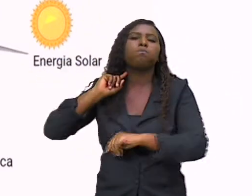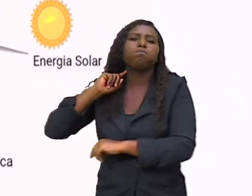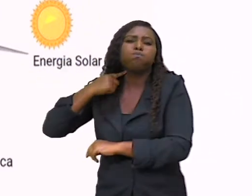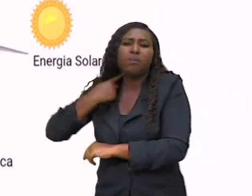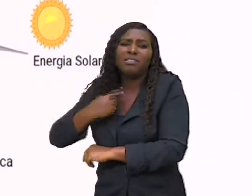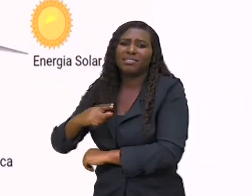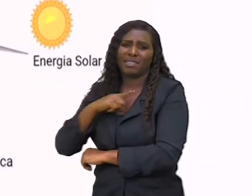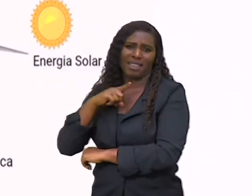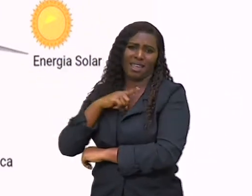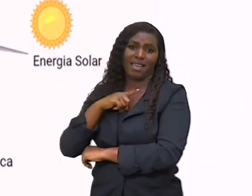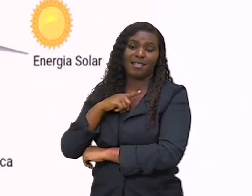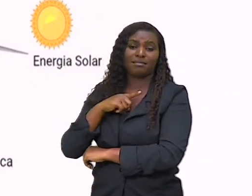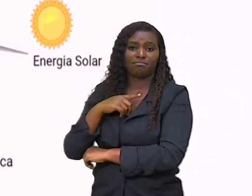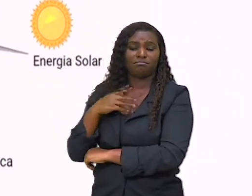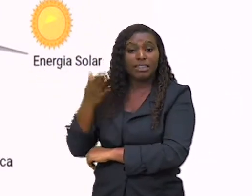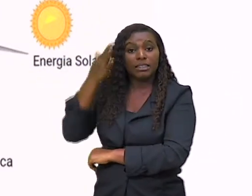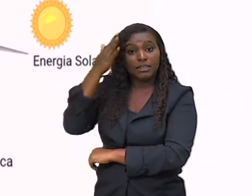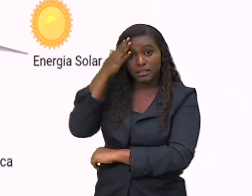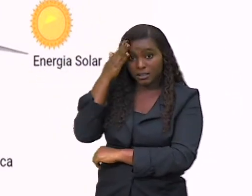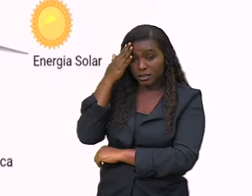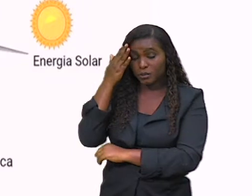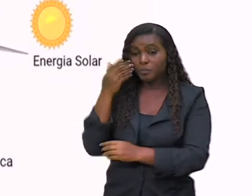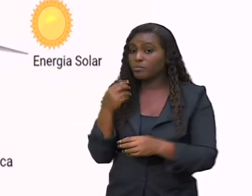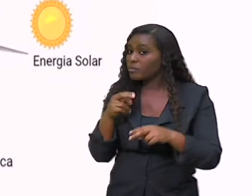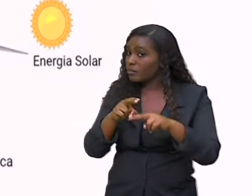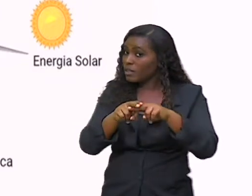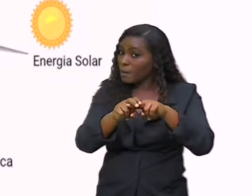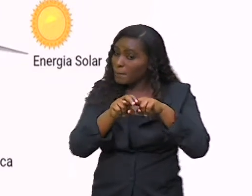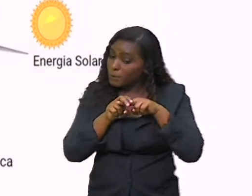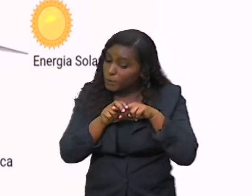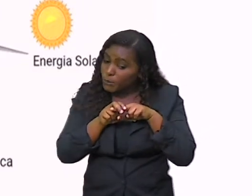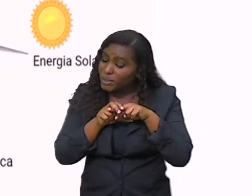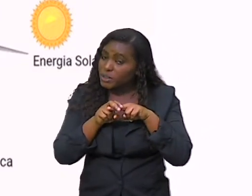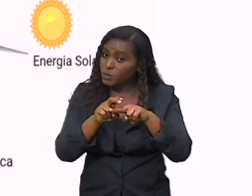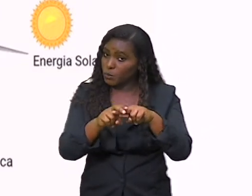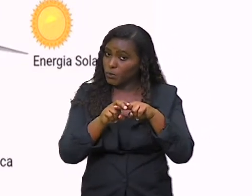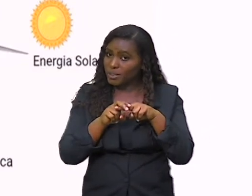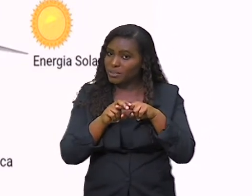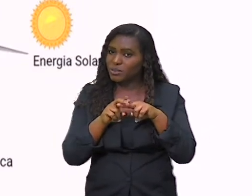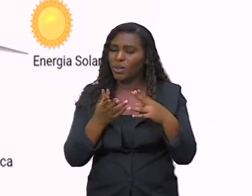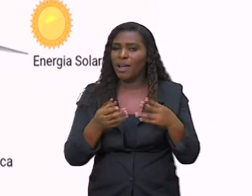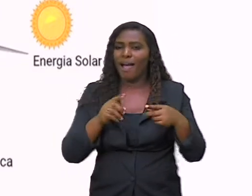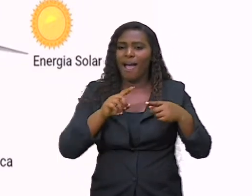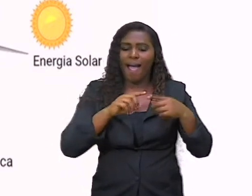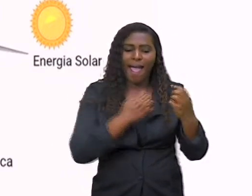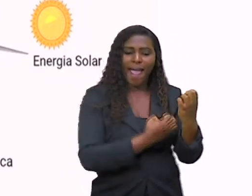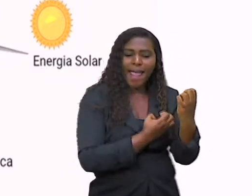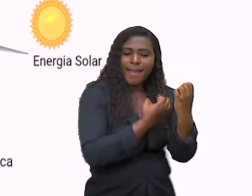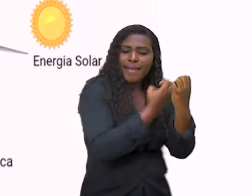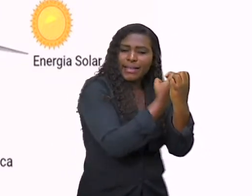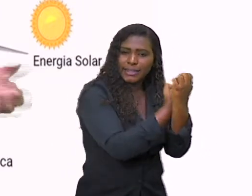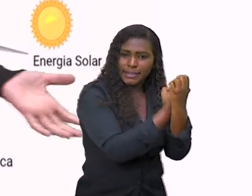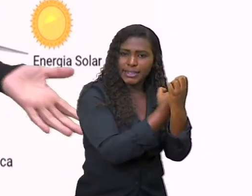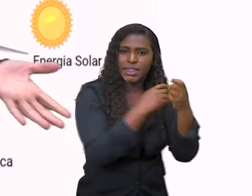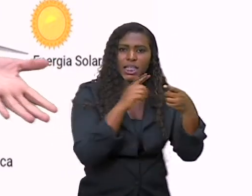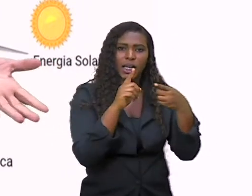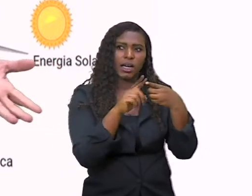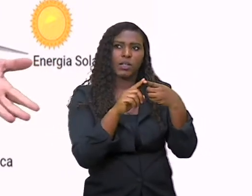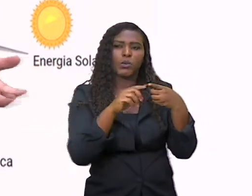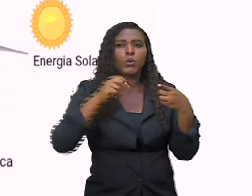energia primária são encontradas na natureza como o sol, o vento, a água,